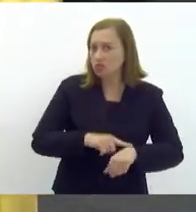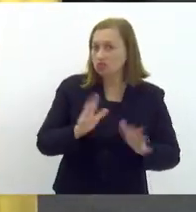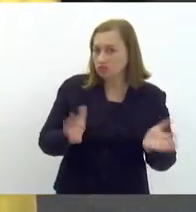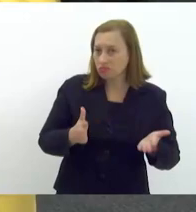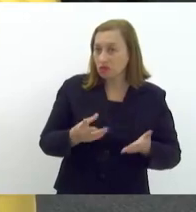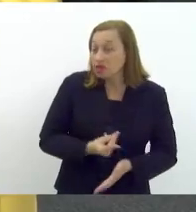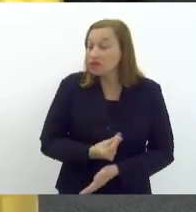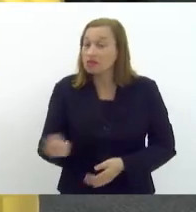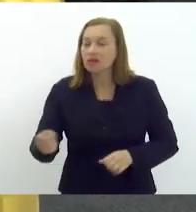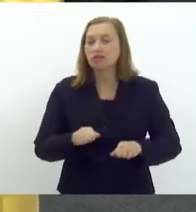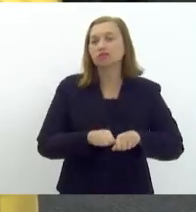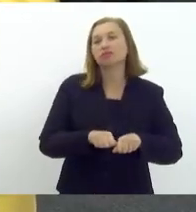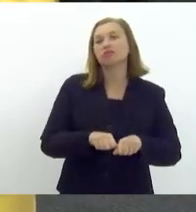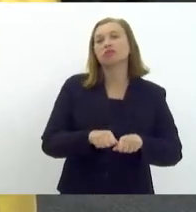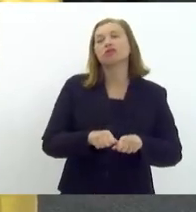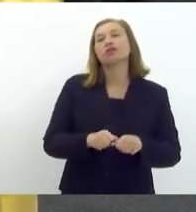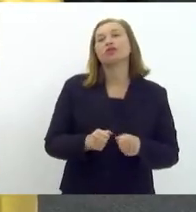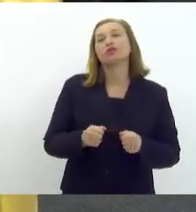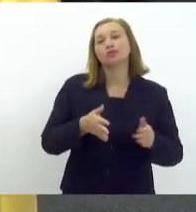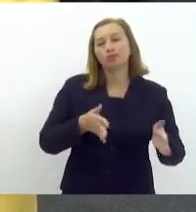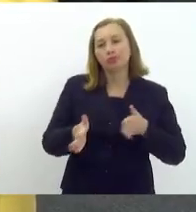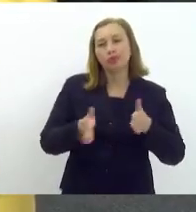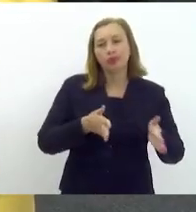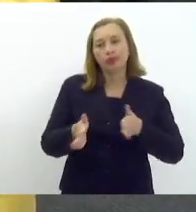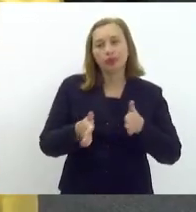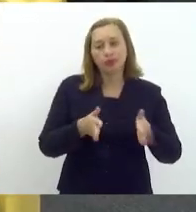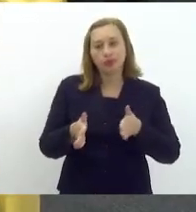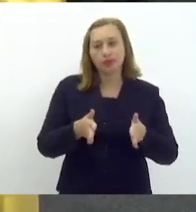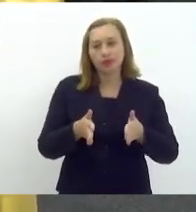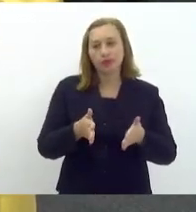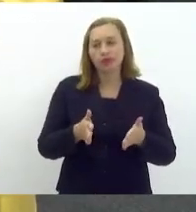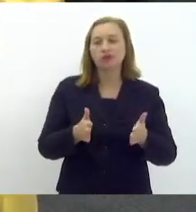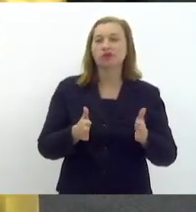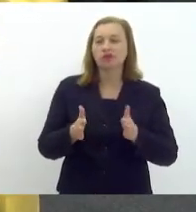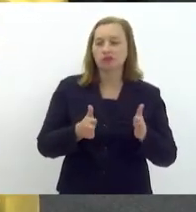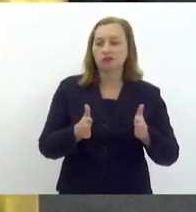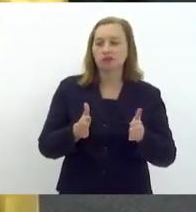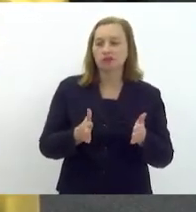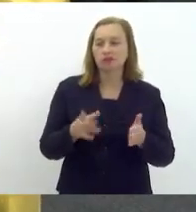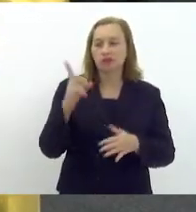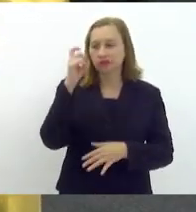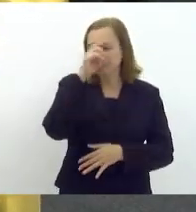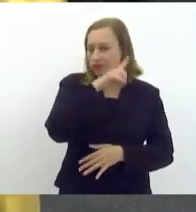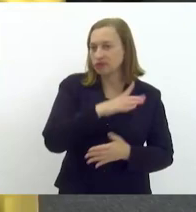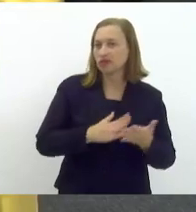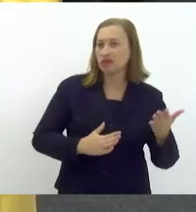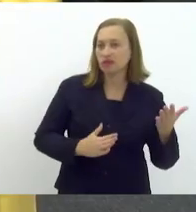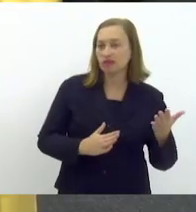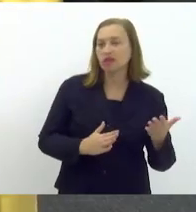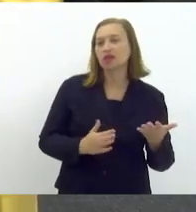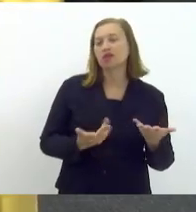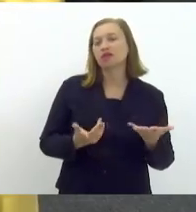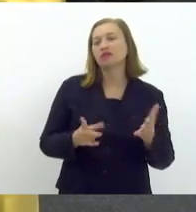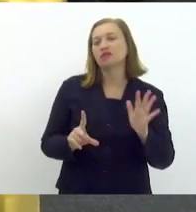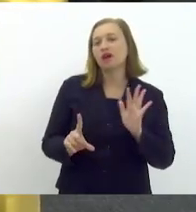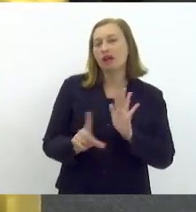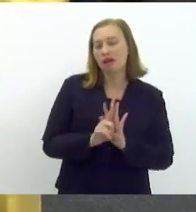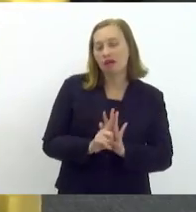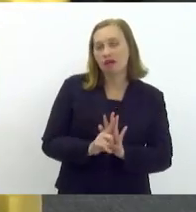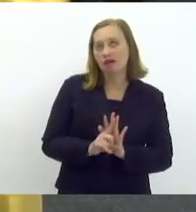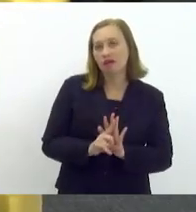a gente está saindo de um período de obscurantismo aprovamos foram derrubados vetos das leis